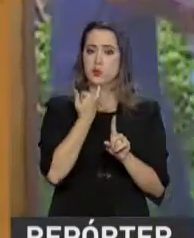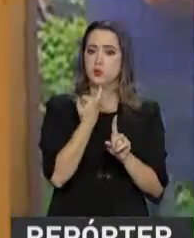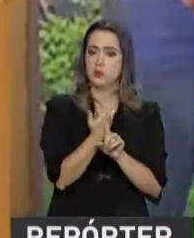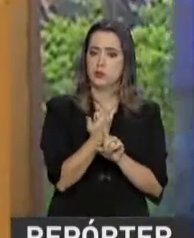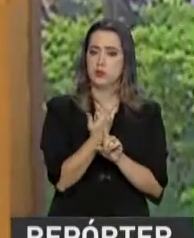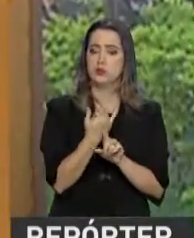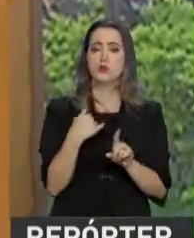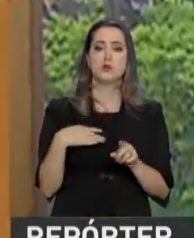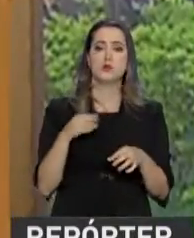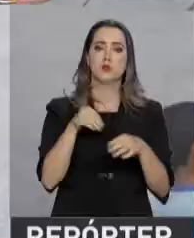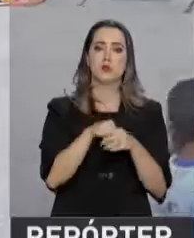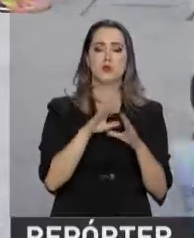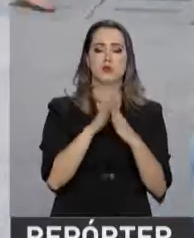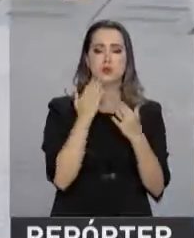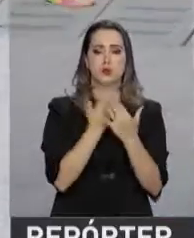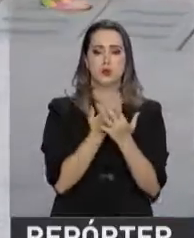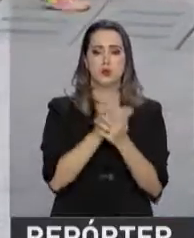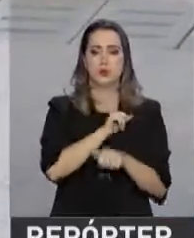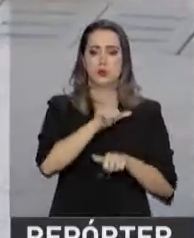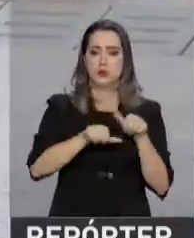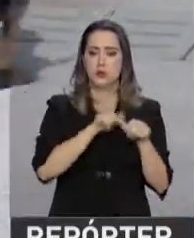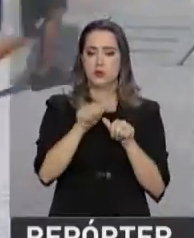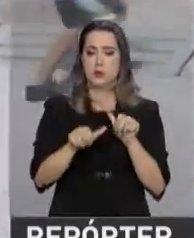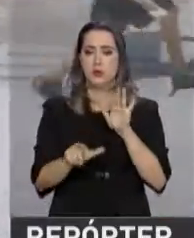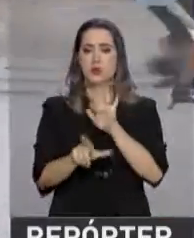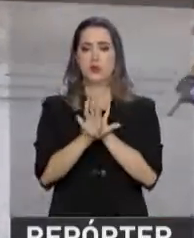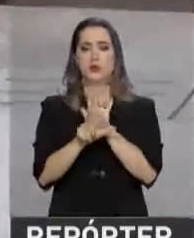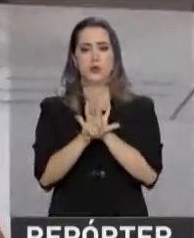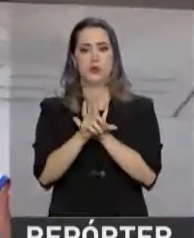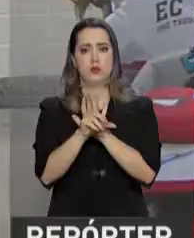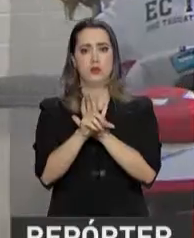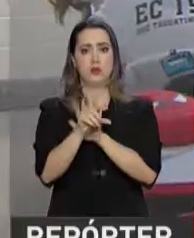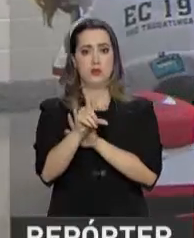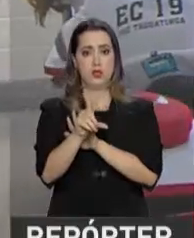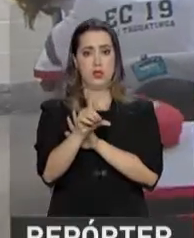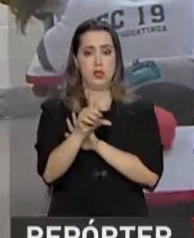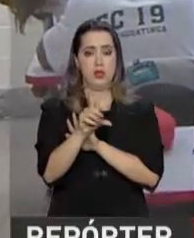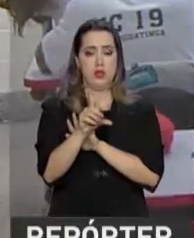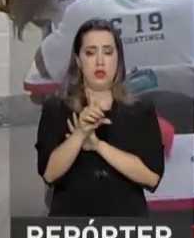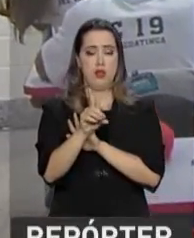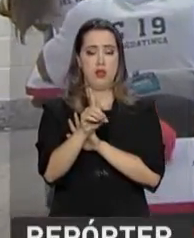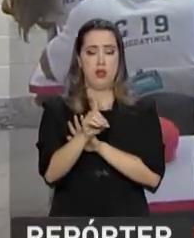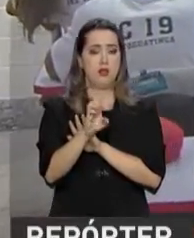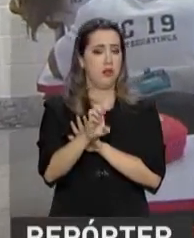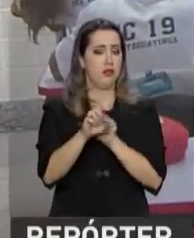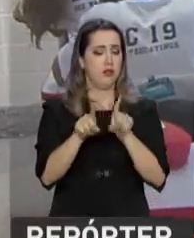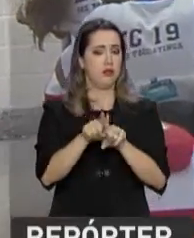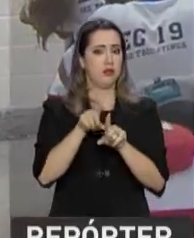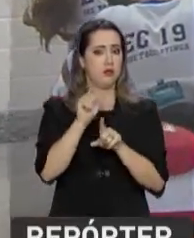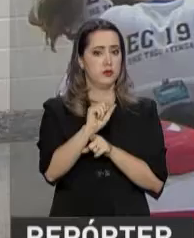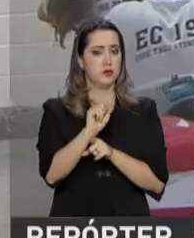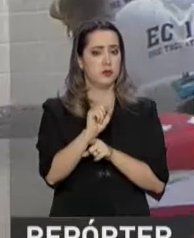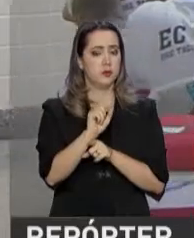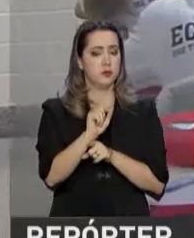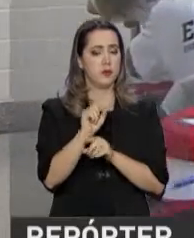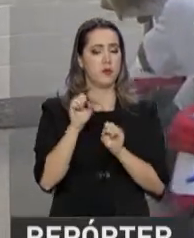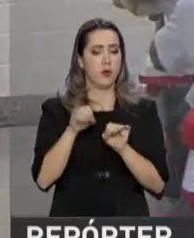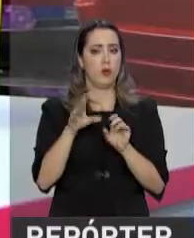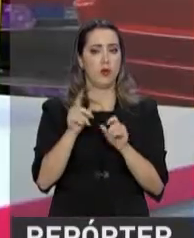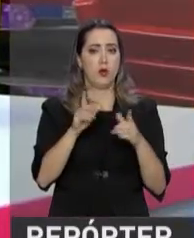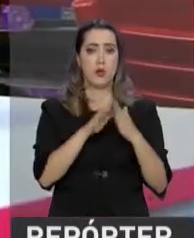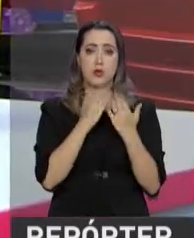lei de diretrizes e bases da educação e definir os estabelecimentos de ensino como responsáveis por promover